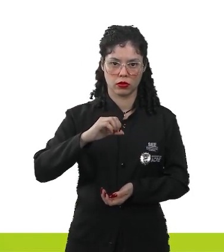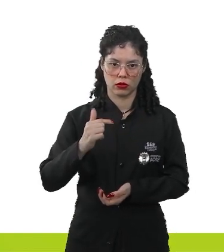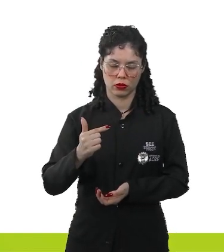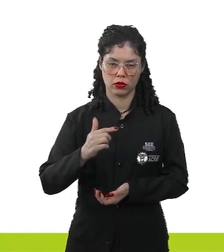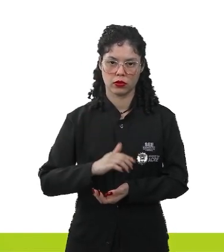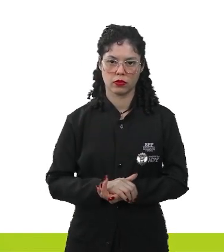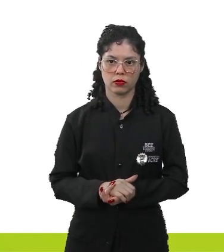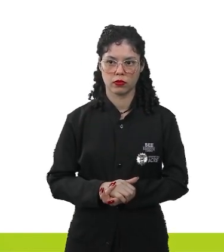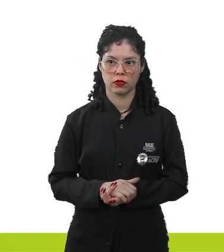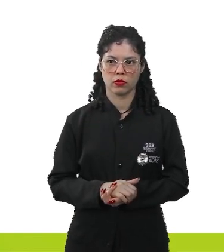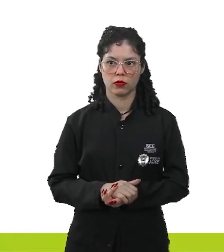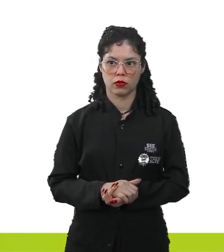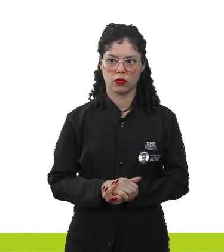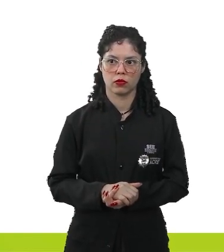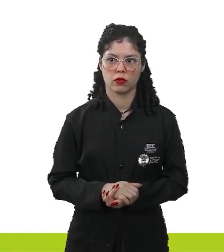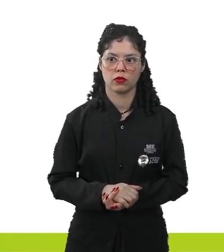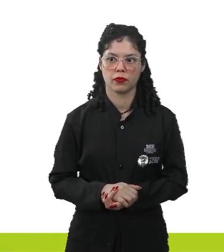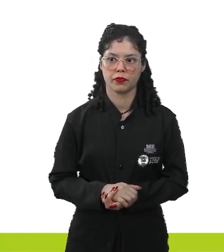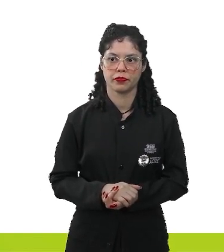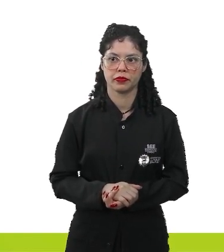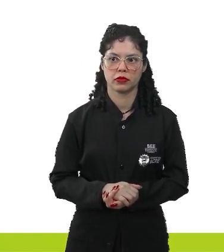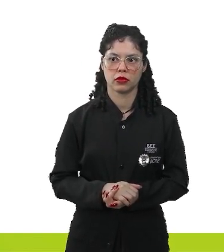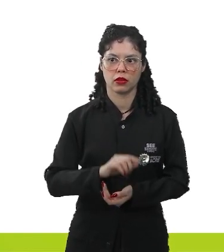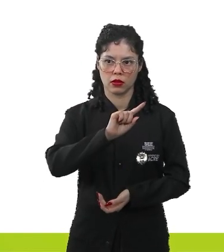492. Ficando